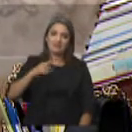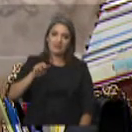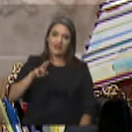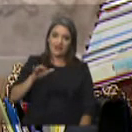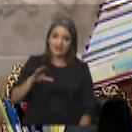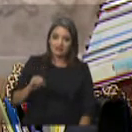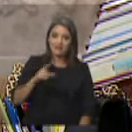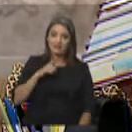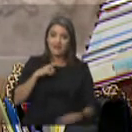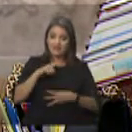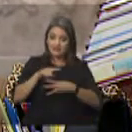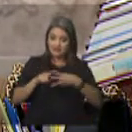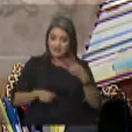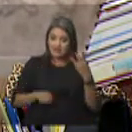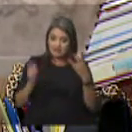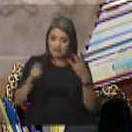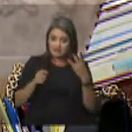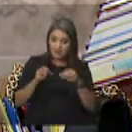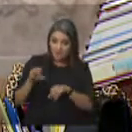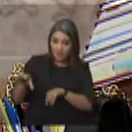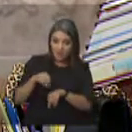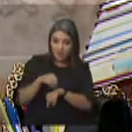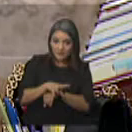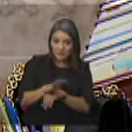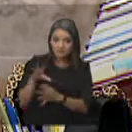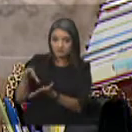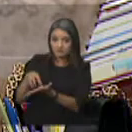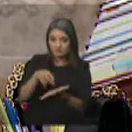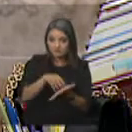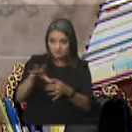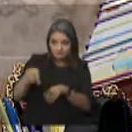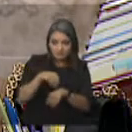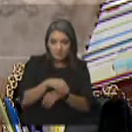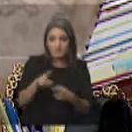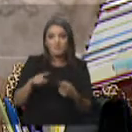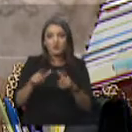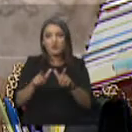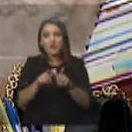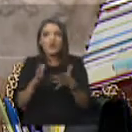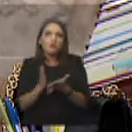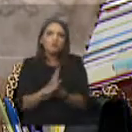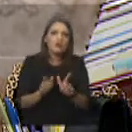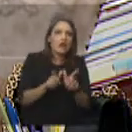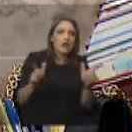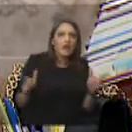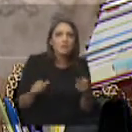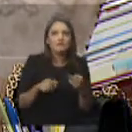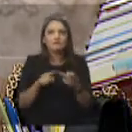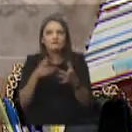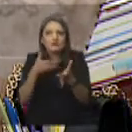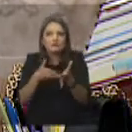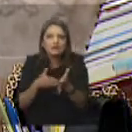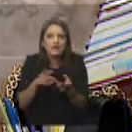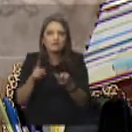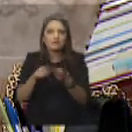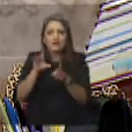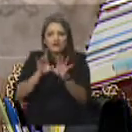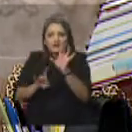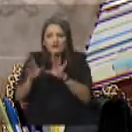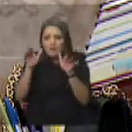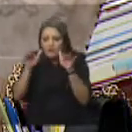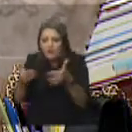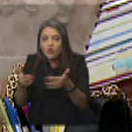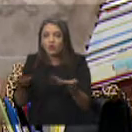de compartilhamento entre as organizações de administração: amplo, restrito e específico. Não pode fugir disso, não tem